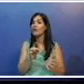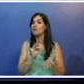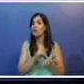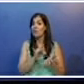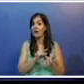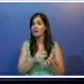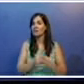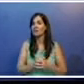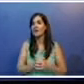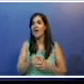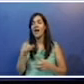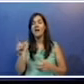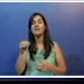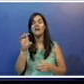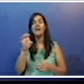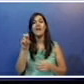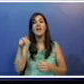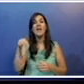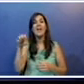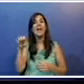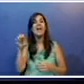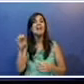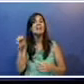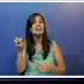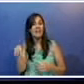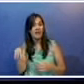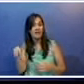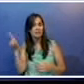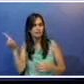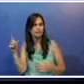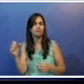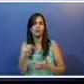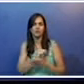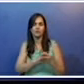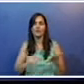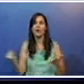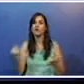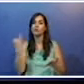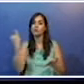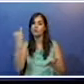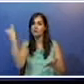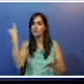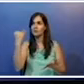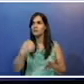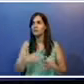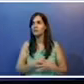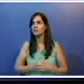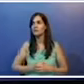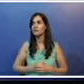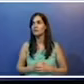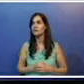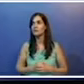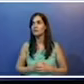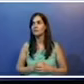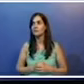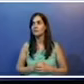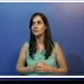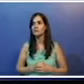Essa questão é do Enem. Olha a importância, por isso que a atividade é rumo ao ensino médio. Então, está no material didático de